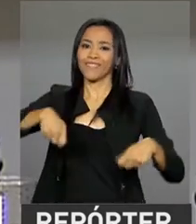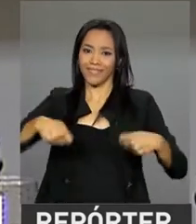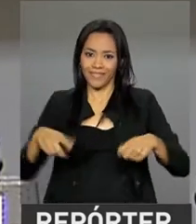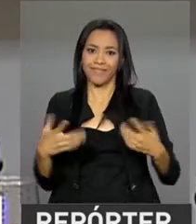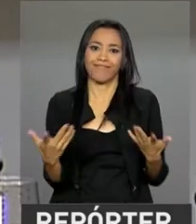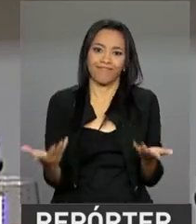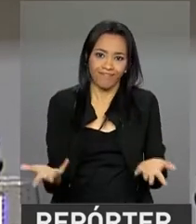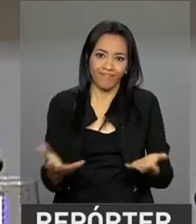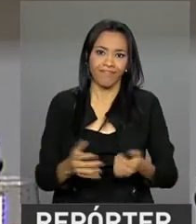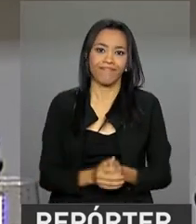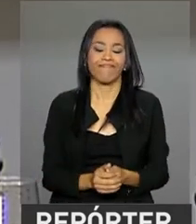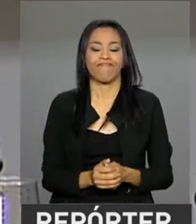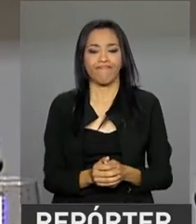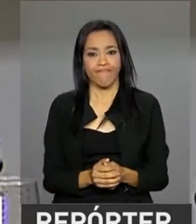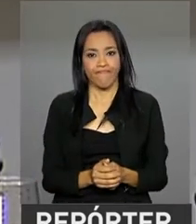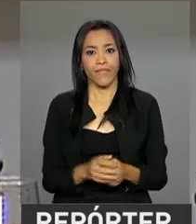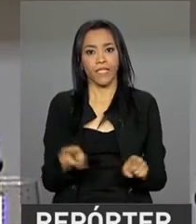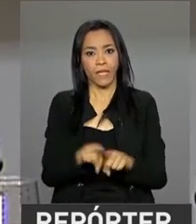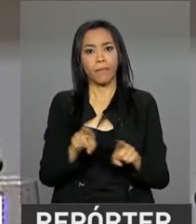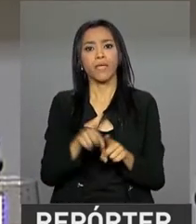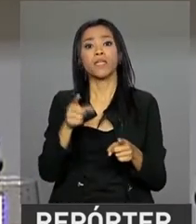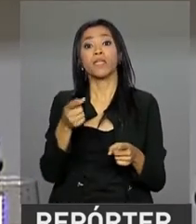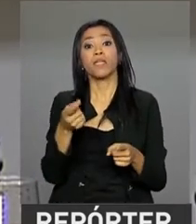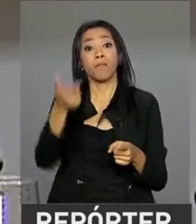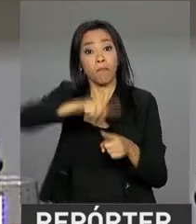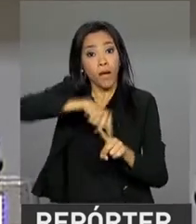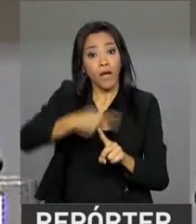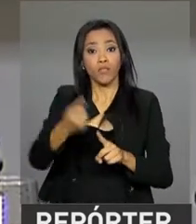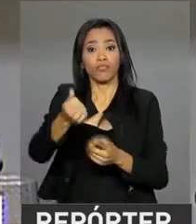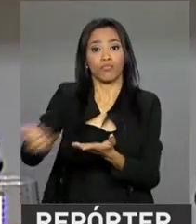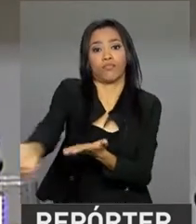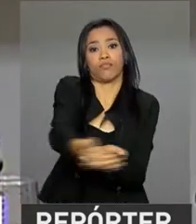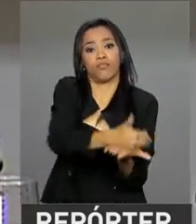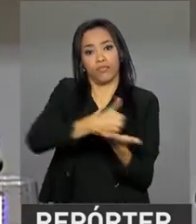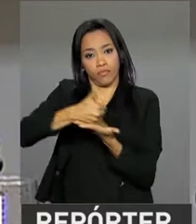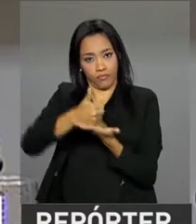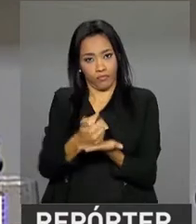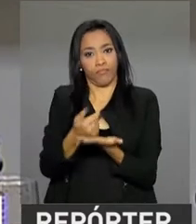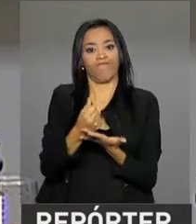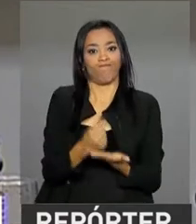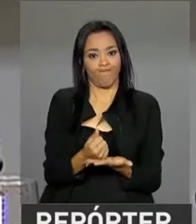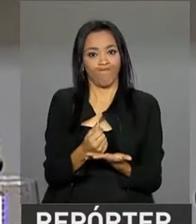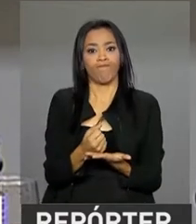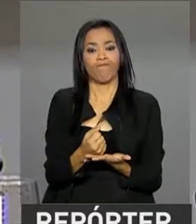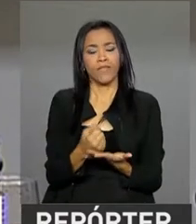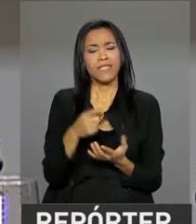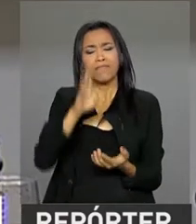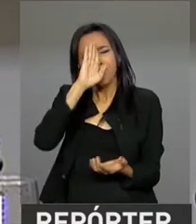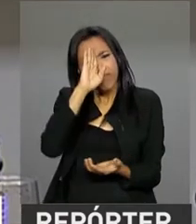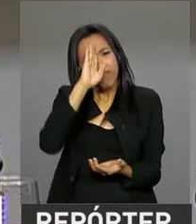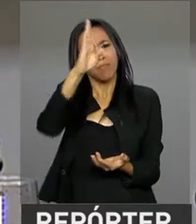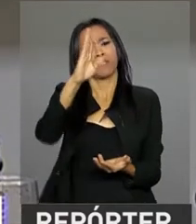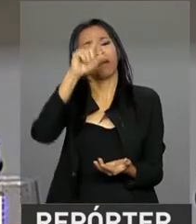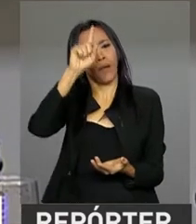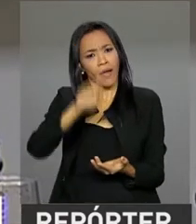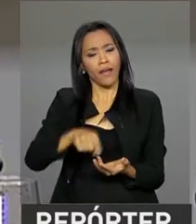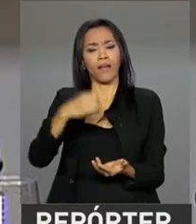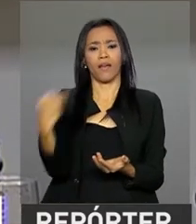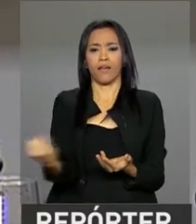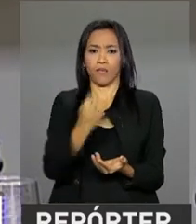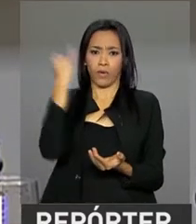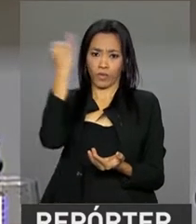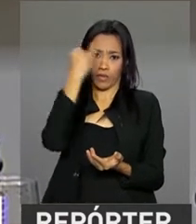a arrecadação e principalmente é importante mencionar que